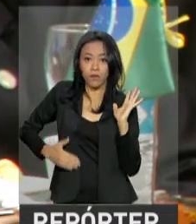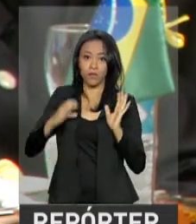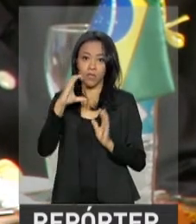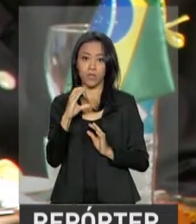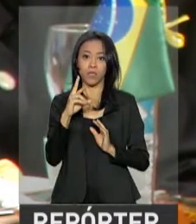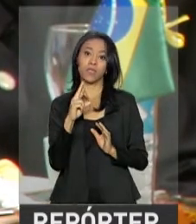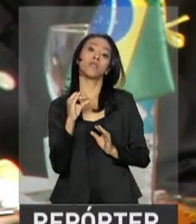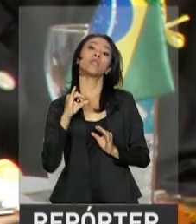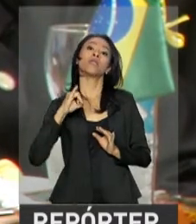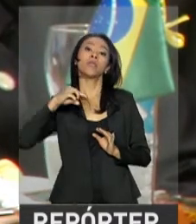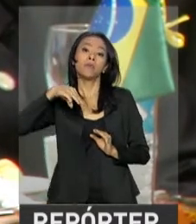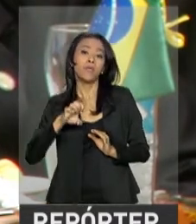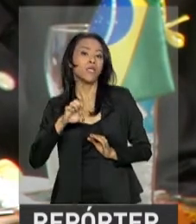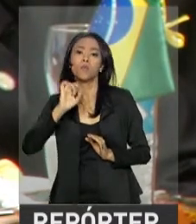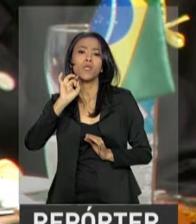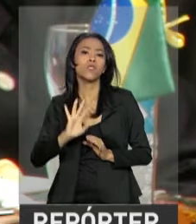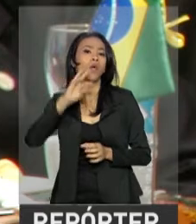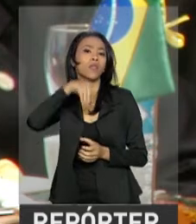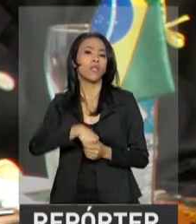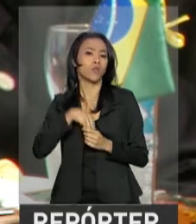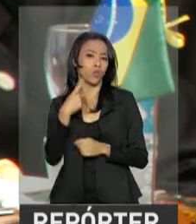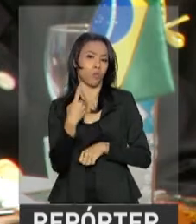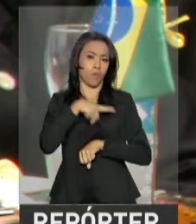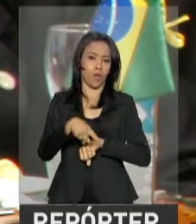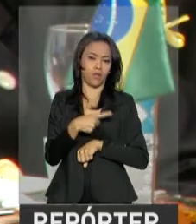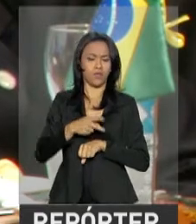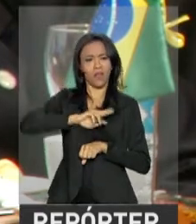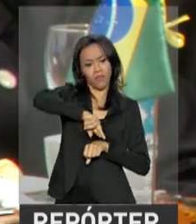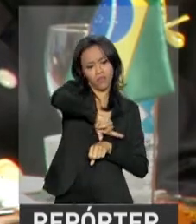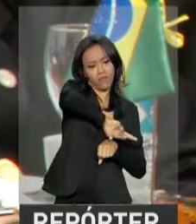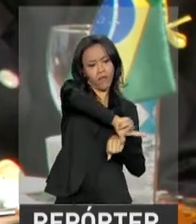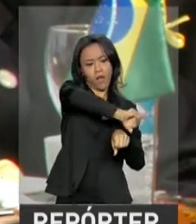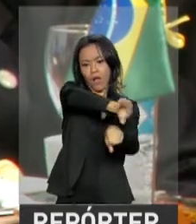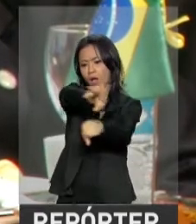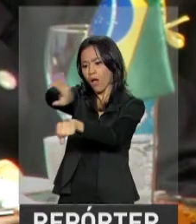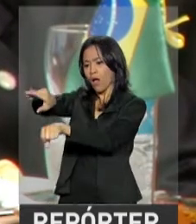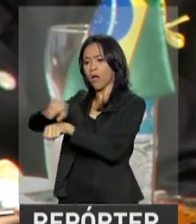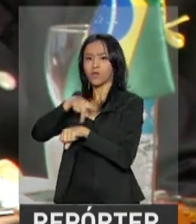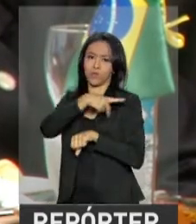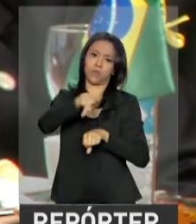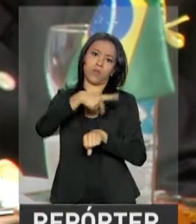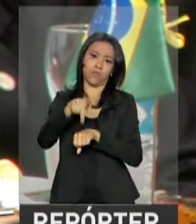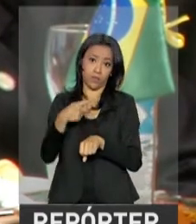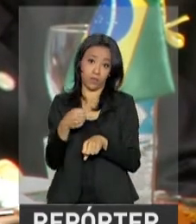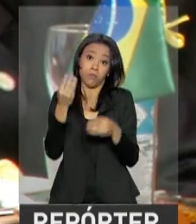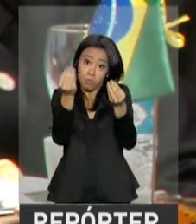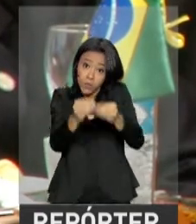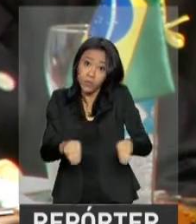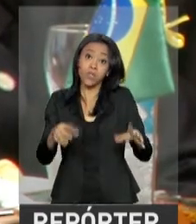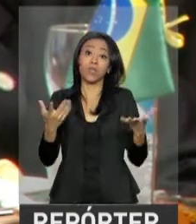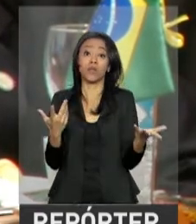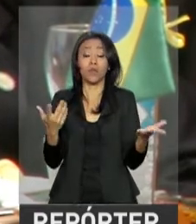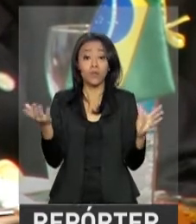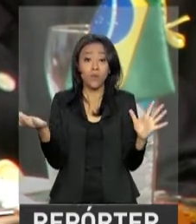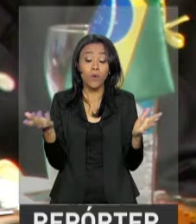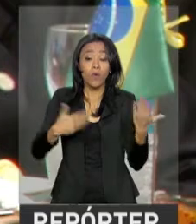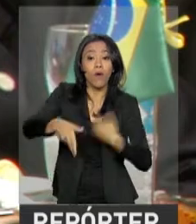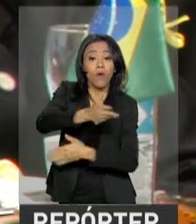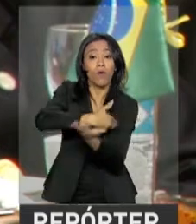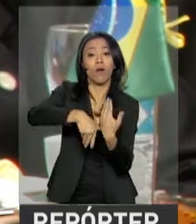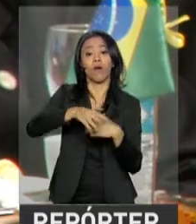transnacional ele agride valores não apenas de um país mas de vários países essas organizações